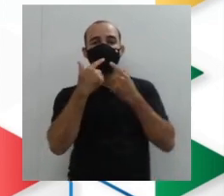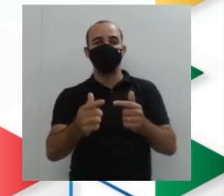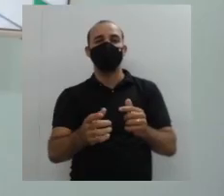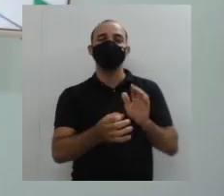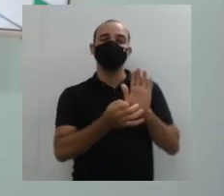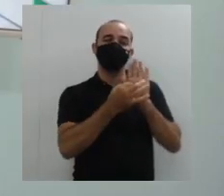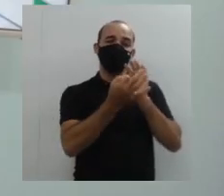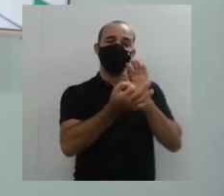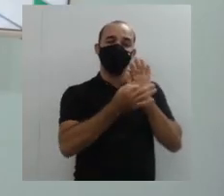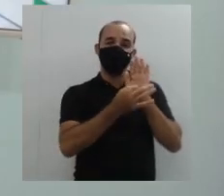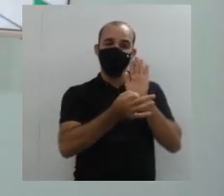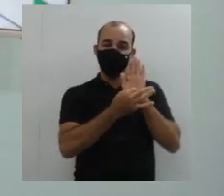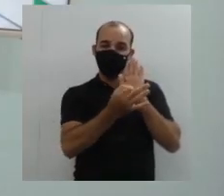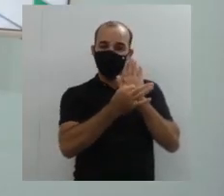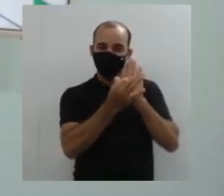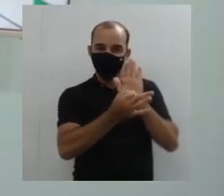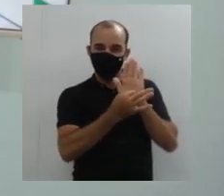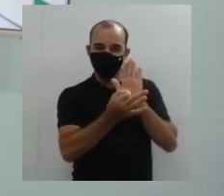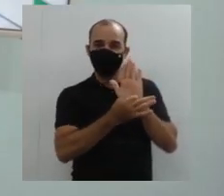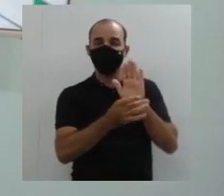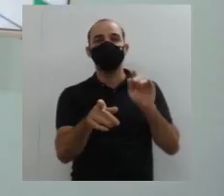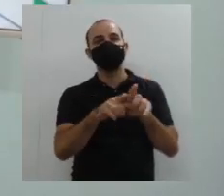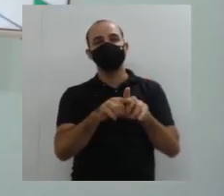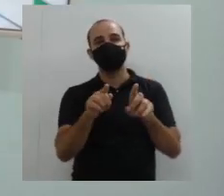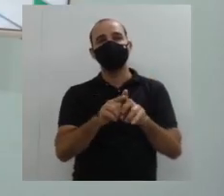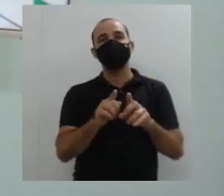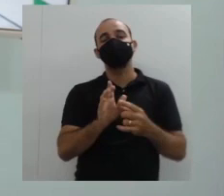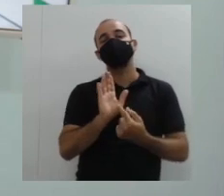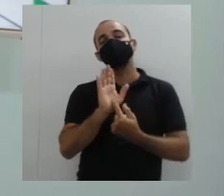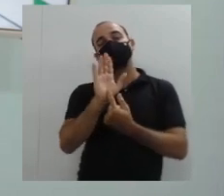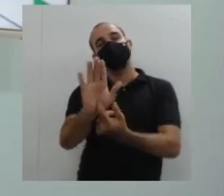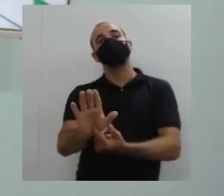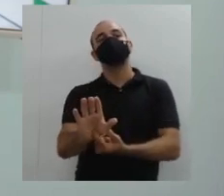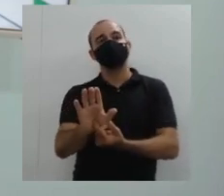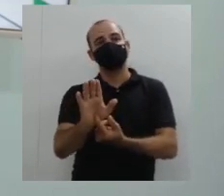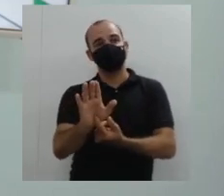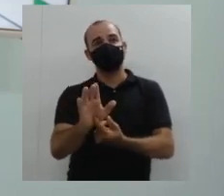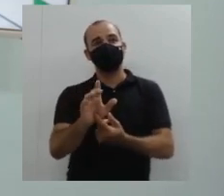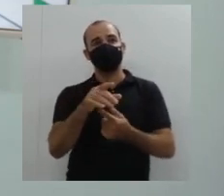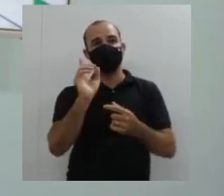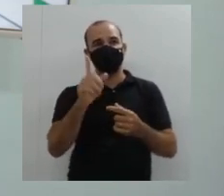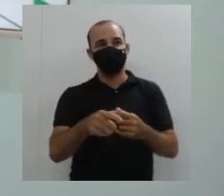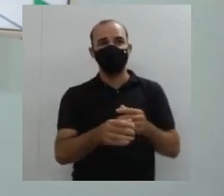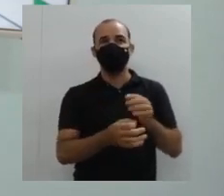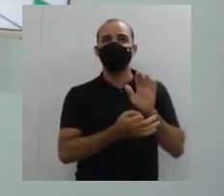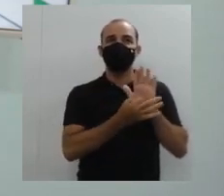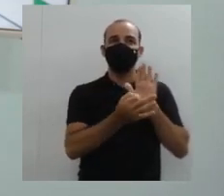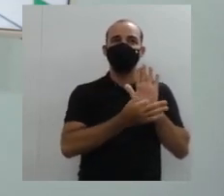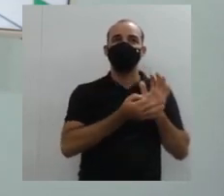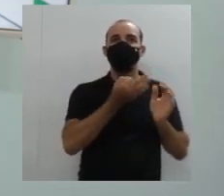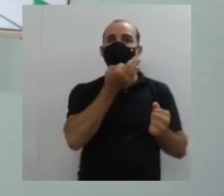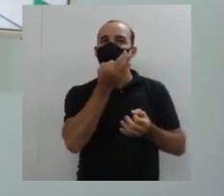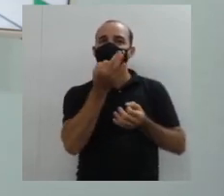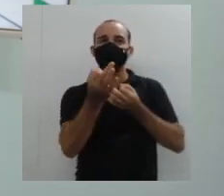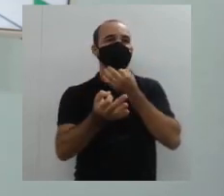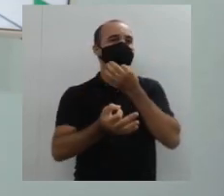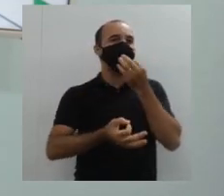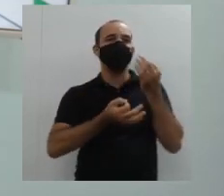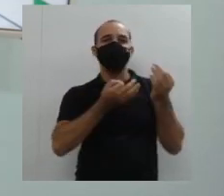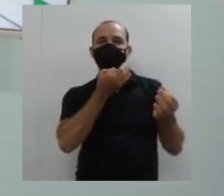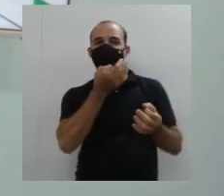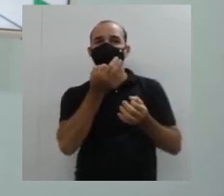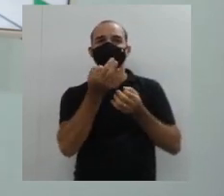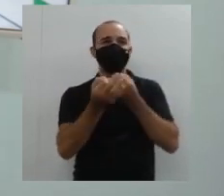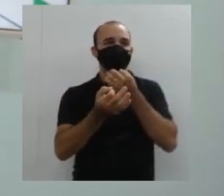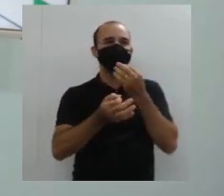mim, argumentar e expor. Expor a informação, argumentar. Que tal você